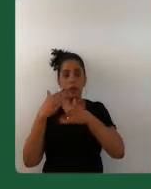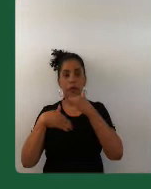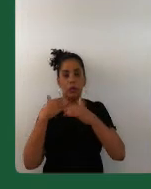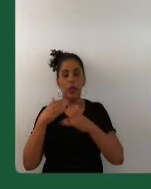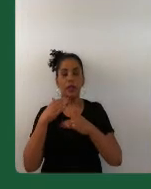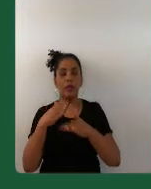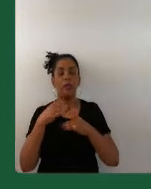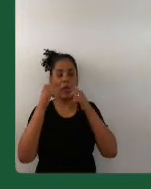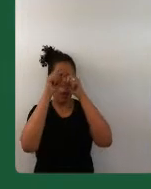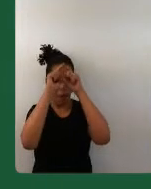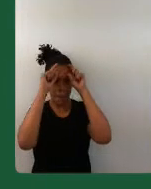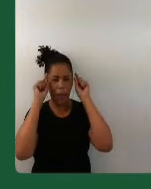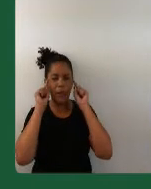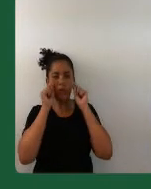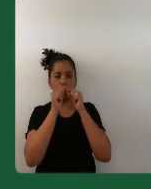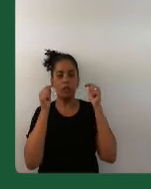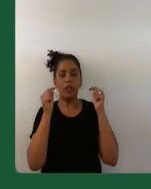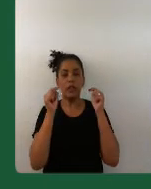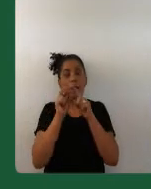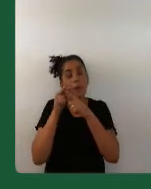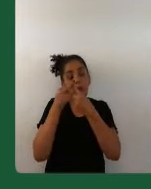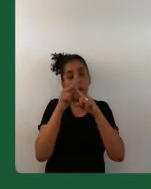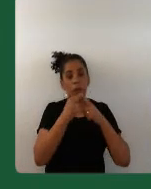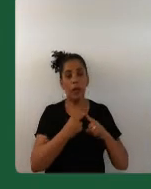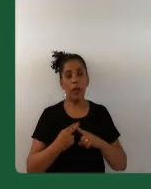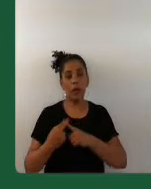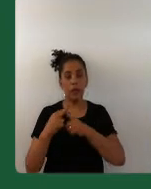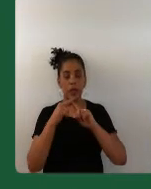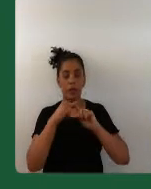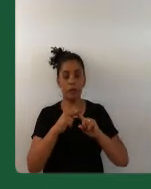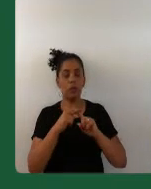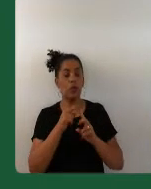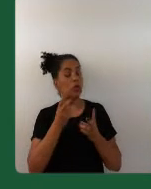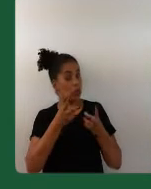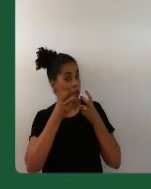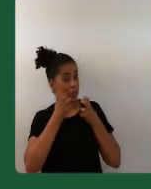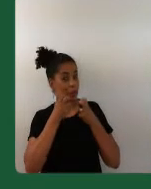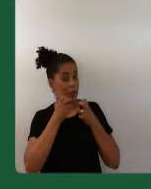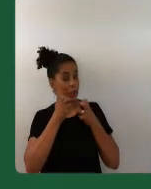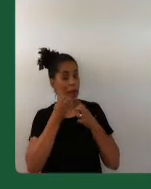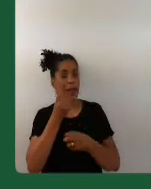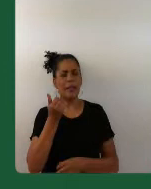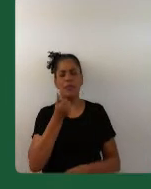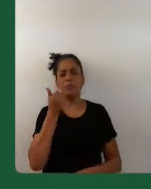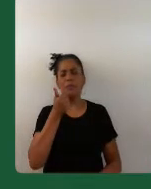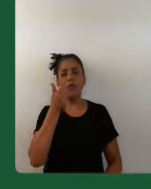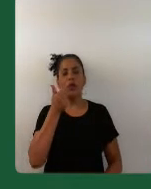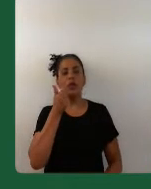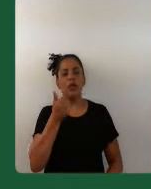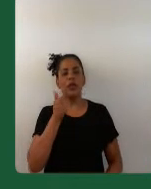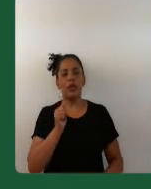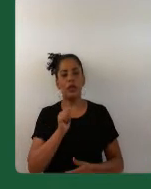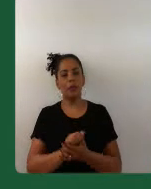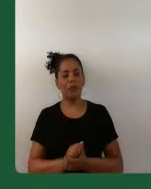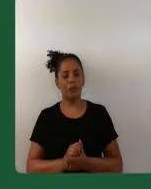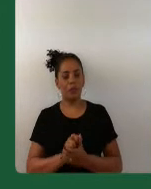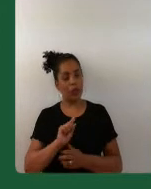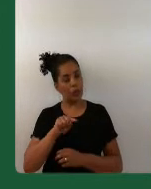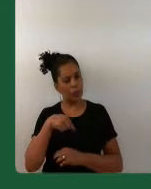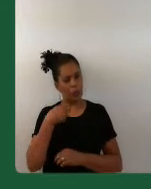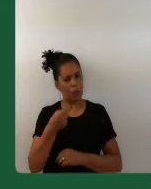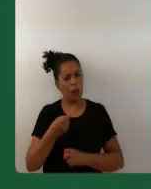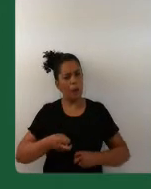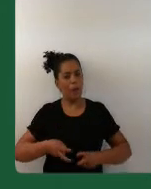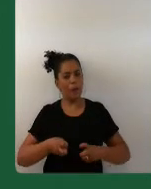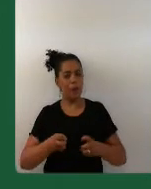da face, para correção, e esse slide a gente consegue ver isso pré-operatório na imagem central perfil